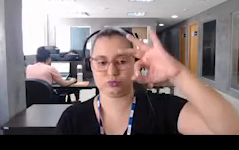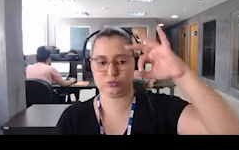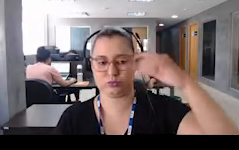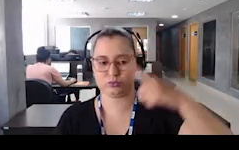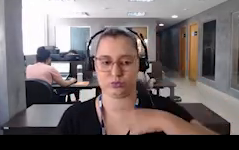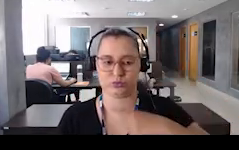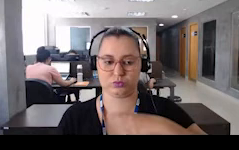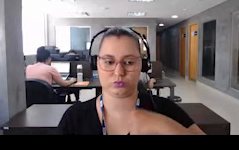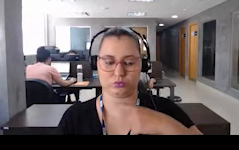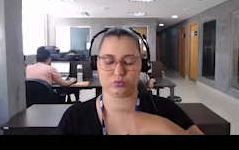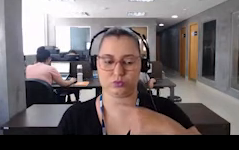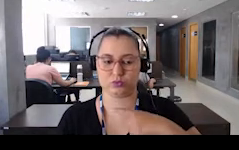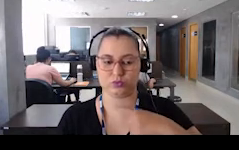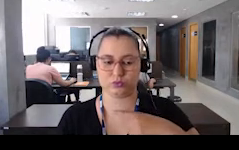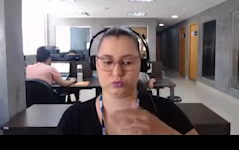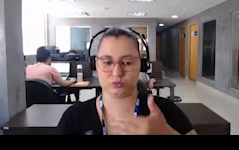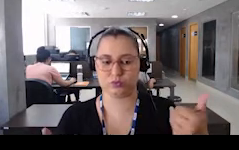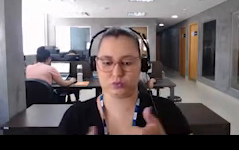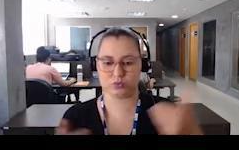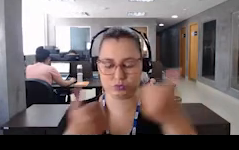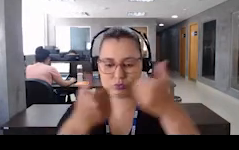esses aqui são os valores, né? Só vou separar eles aqui.